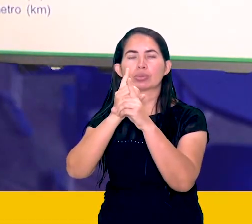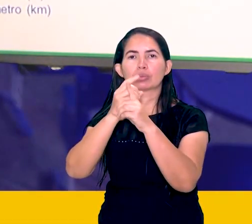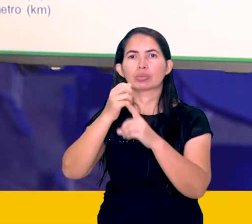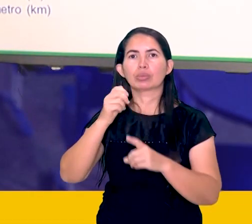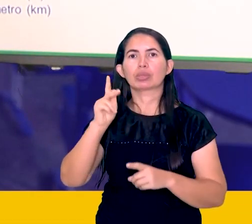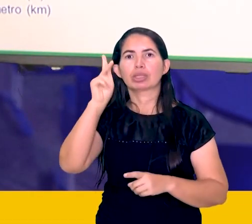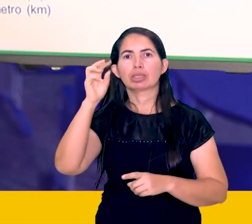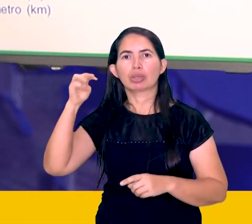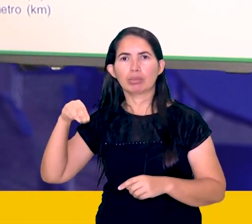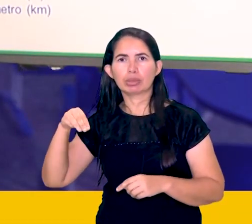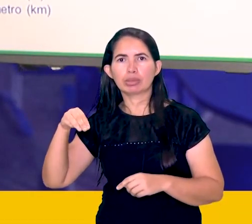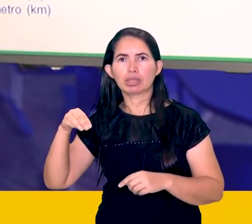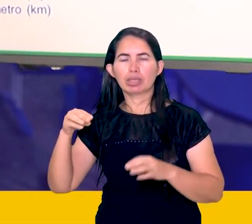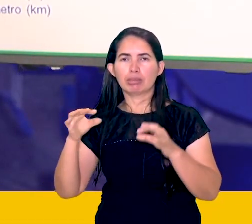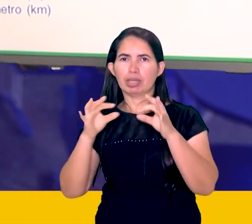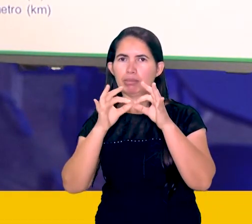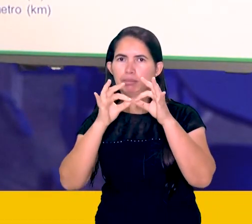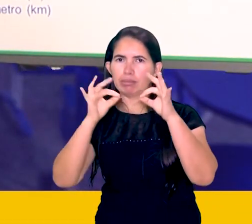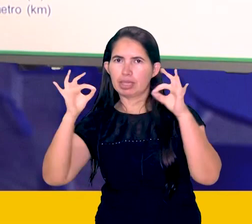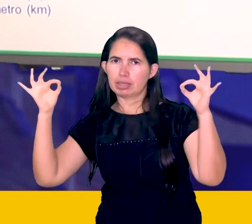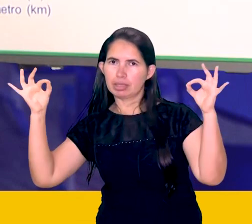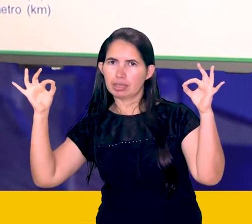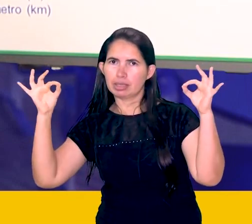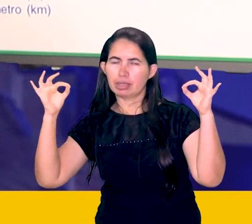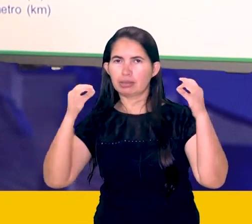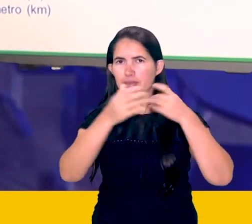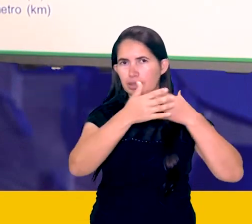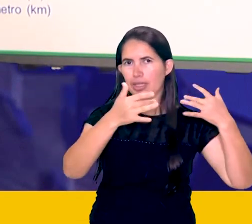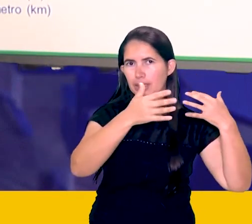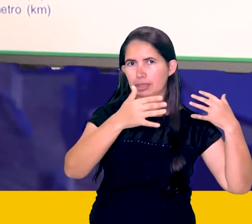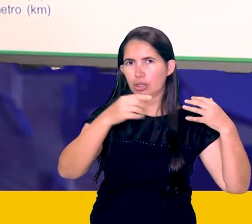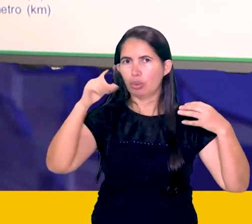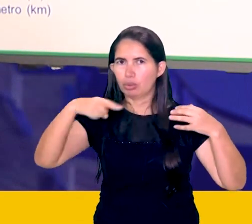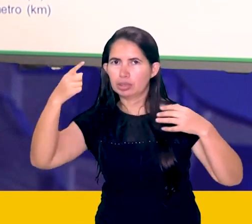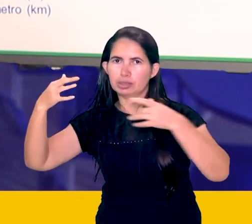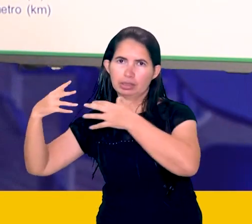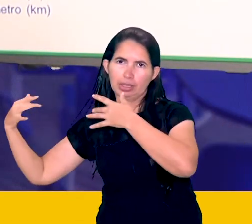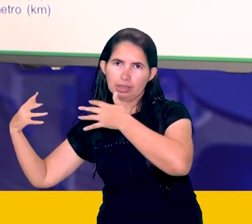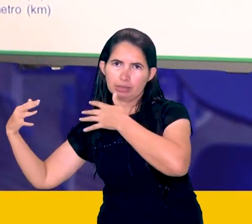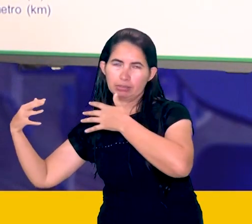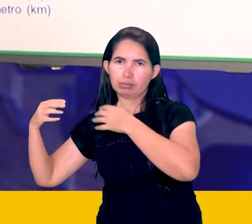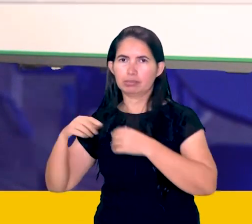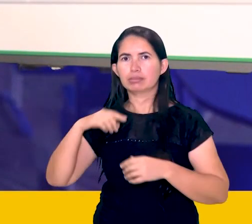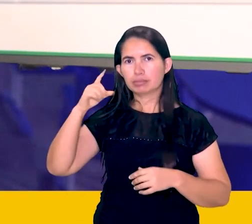para fazer a medição de uma cidade para outra. Vamos lá, a próxima.